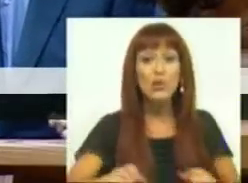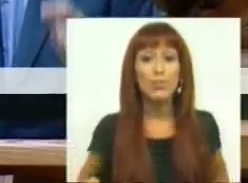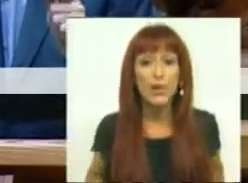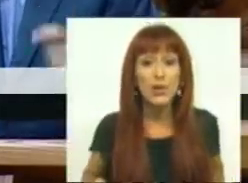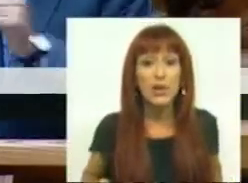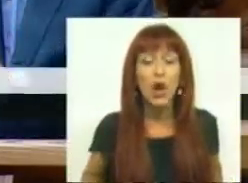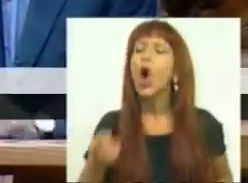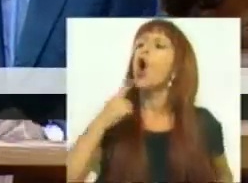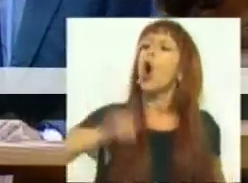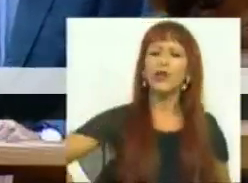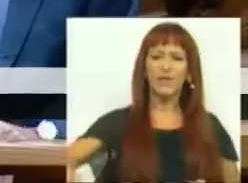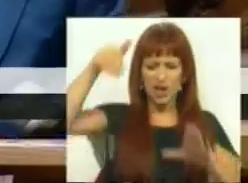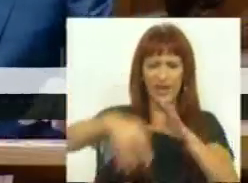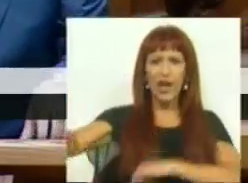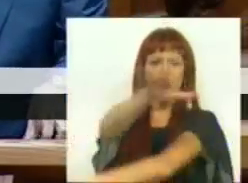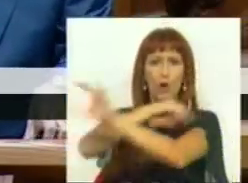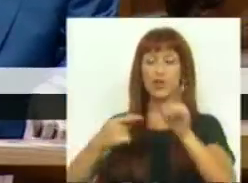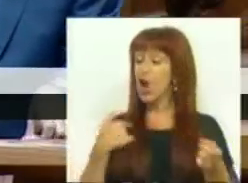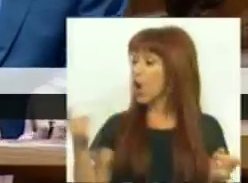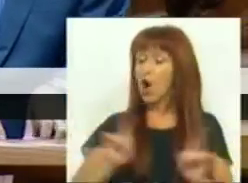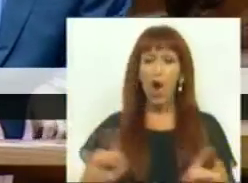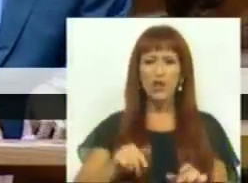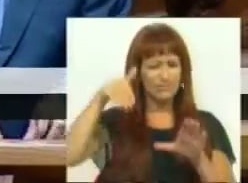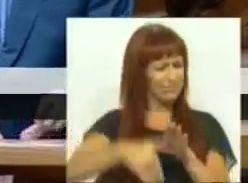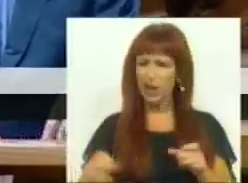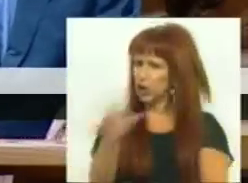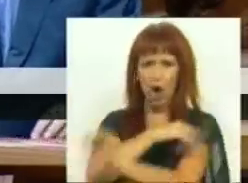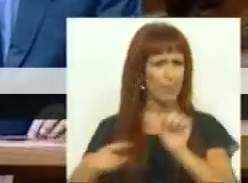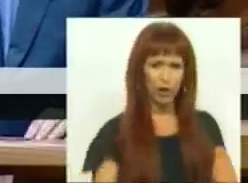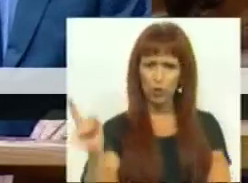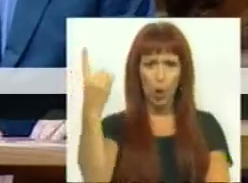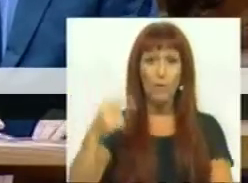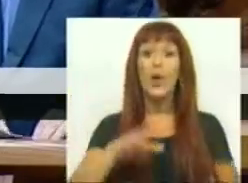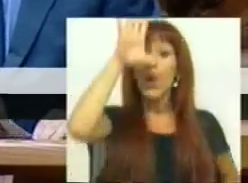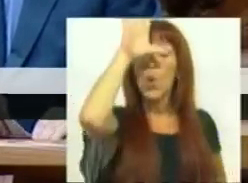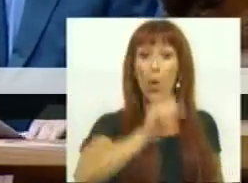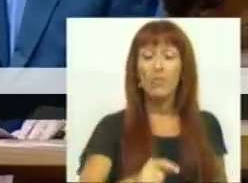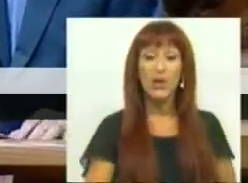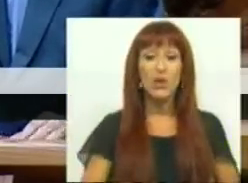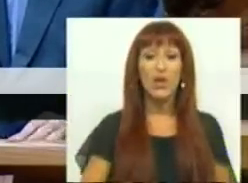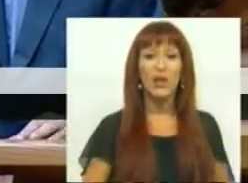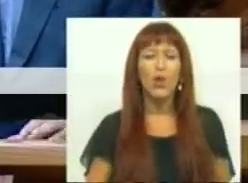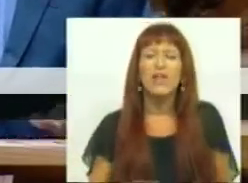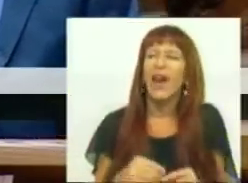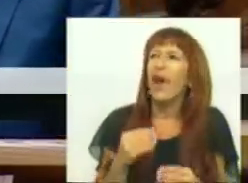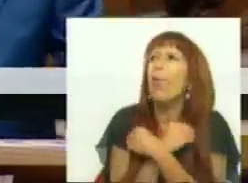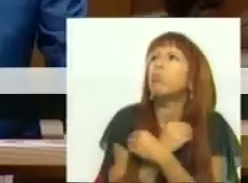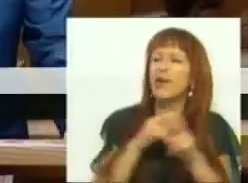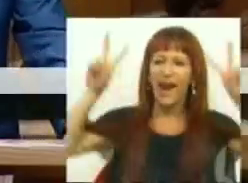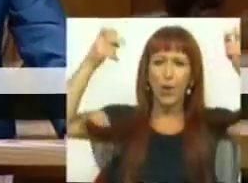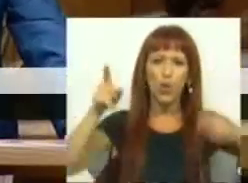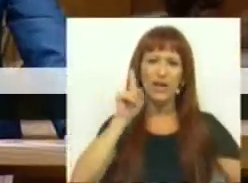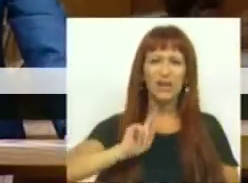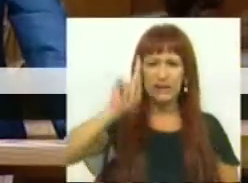deputados, de voltar à Europa. Nós não estamos na Europa. O Governo é uma mascote da